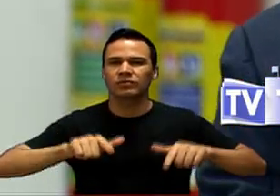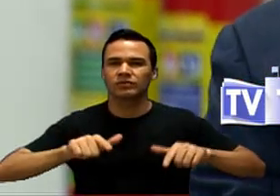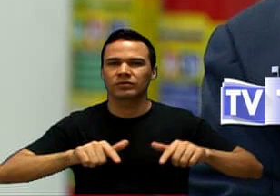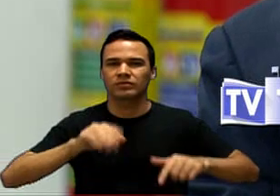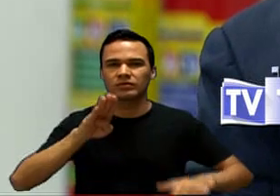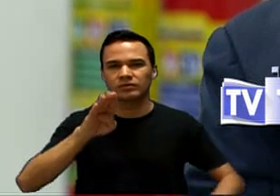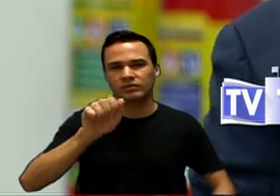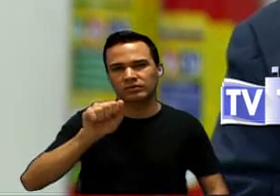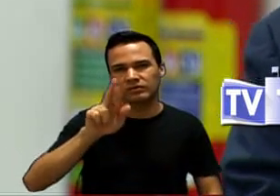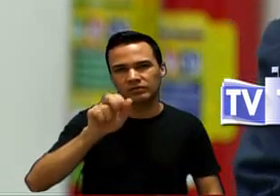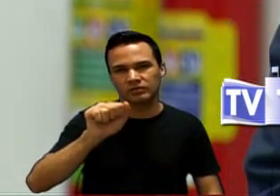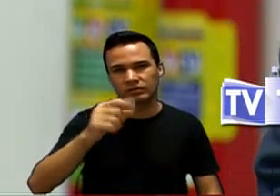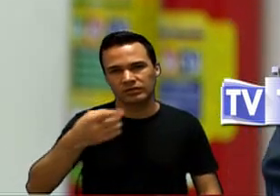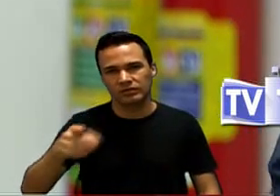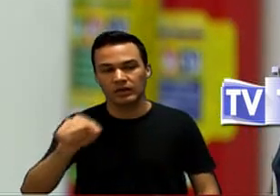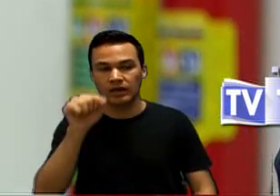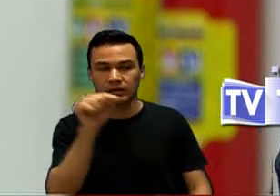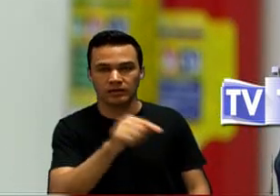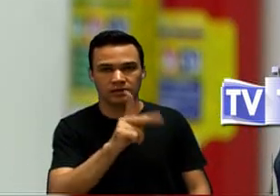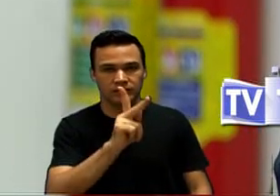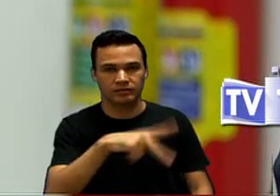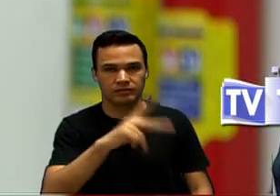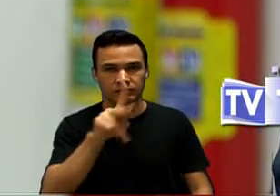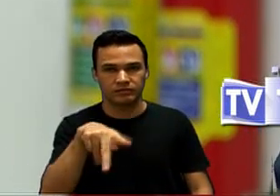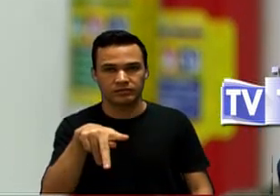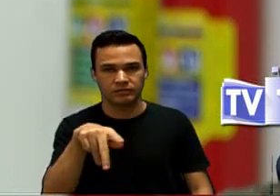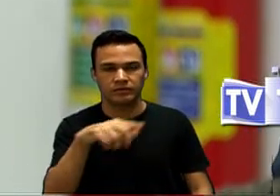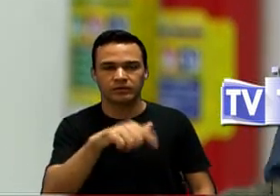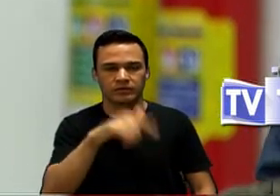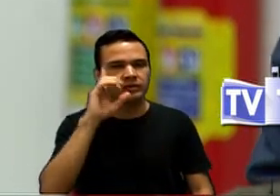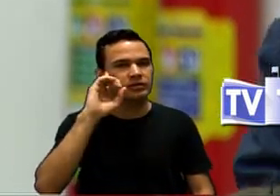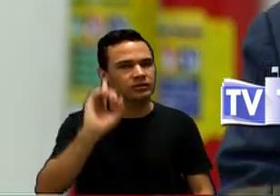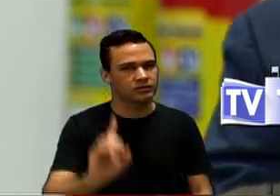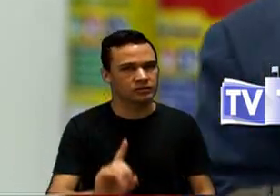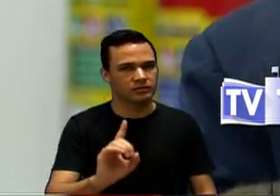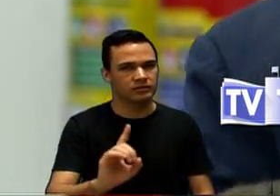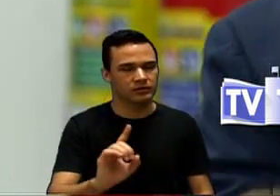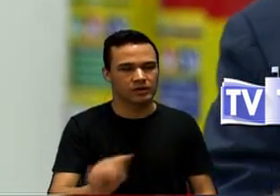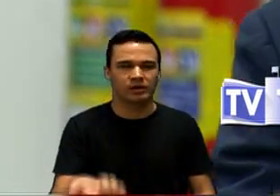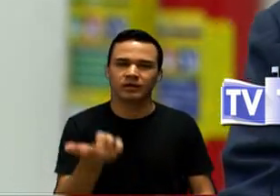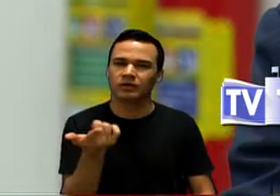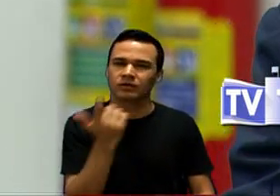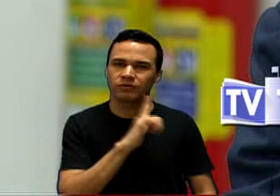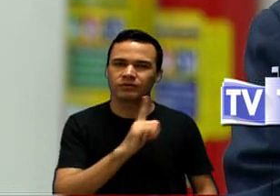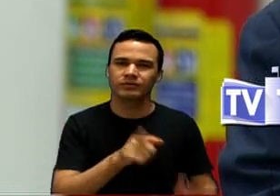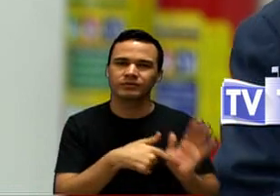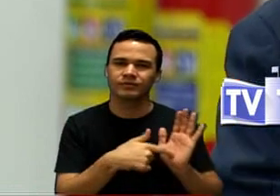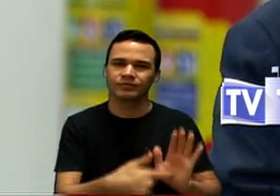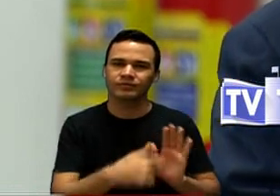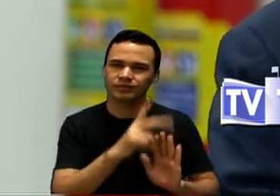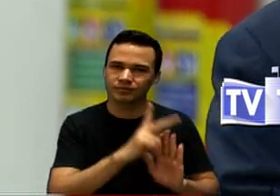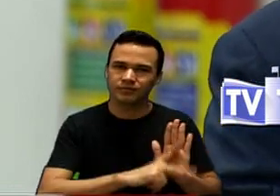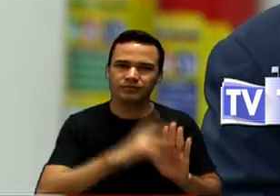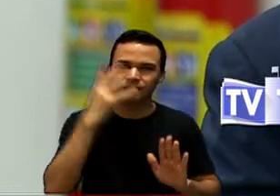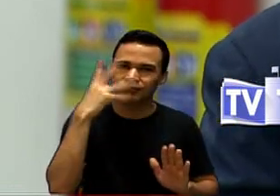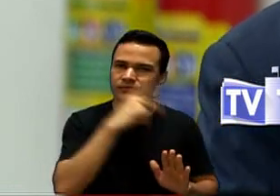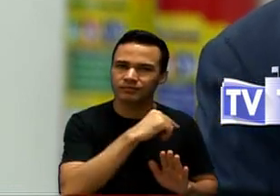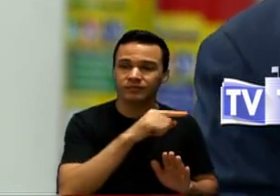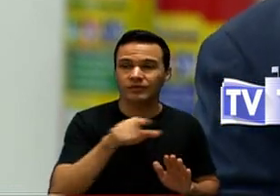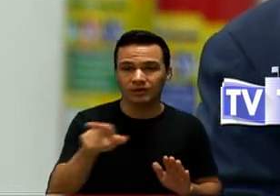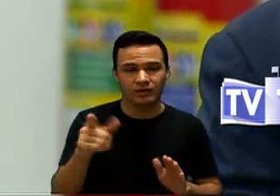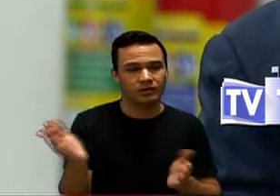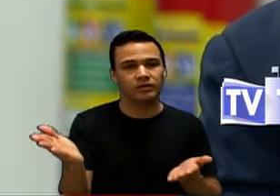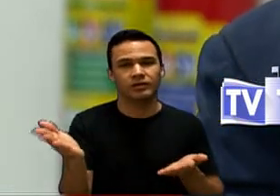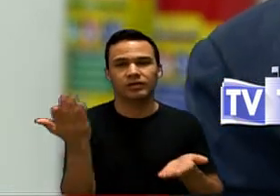Barão, a professora e a diretora ali conseguiram apresentar um projeto muito bonito que foi